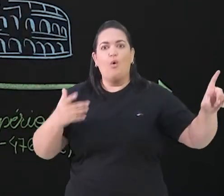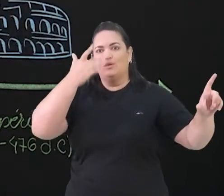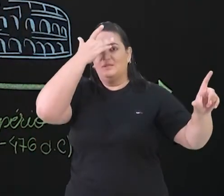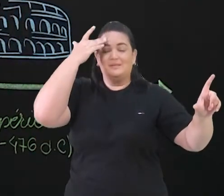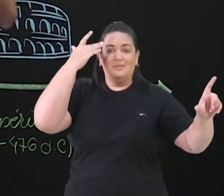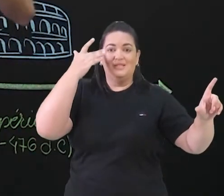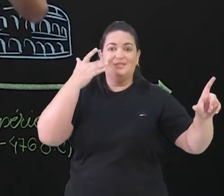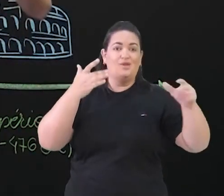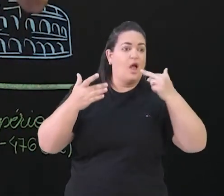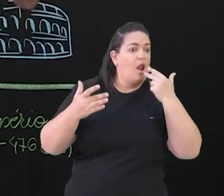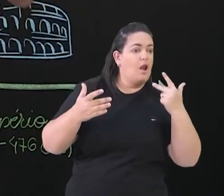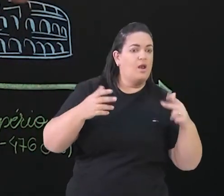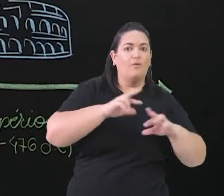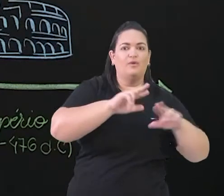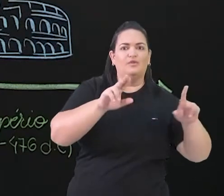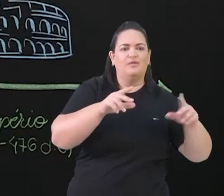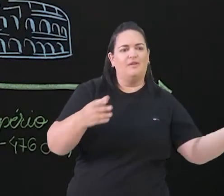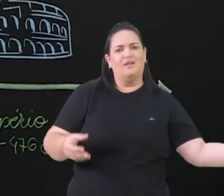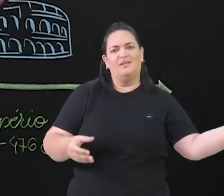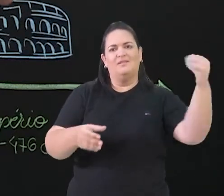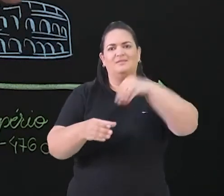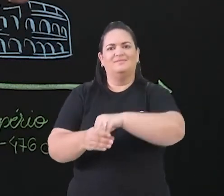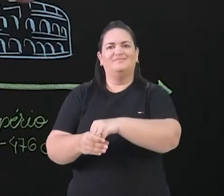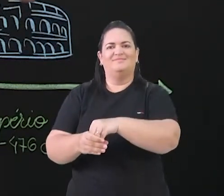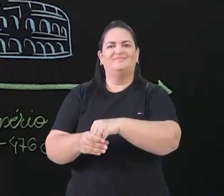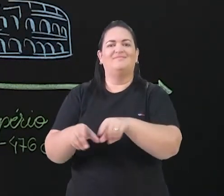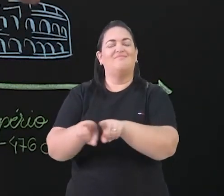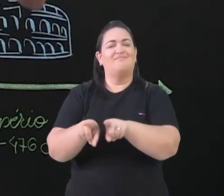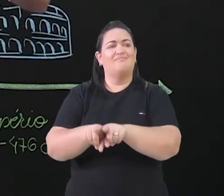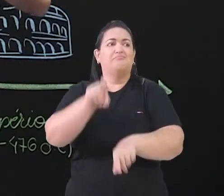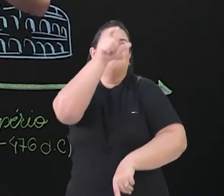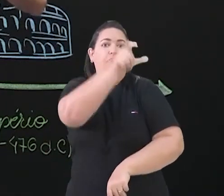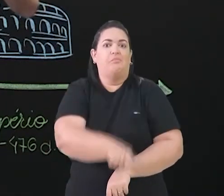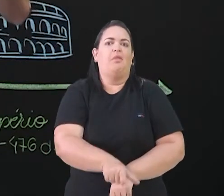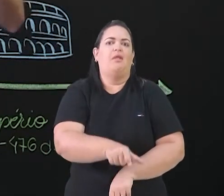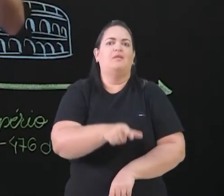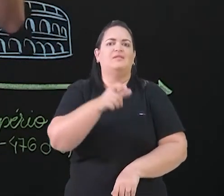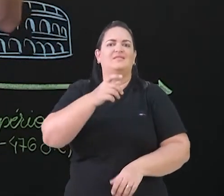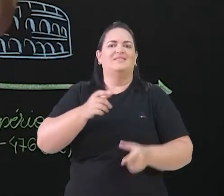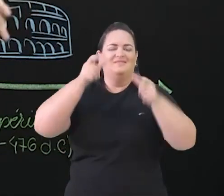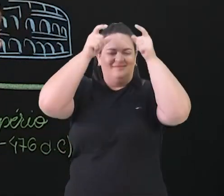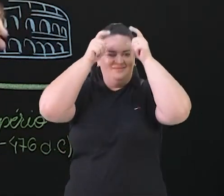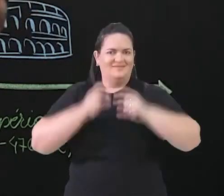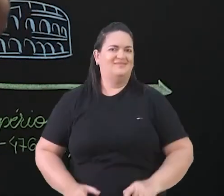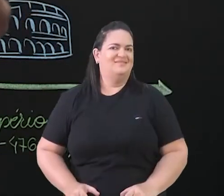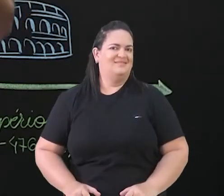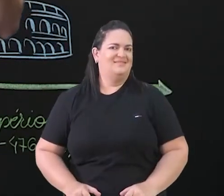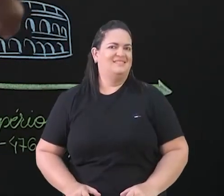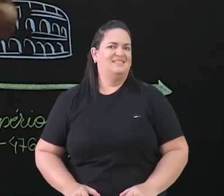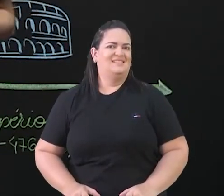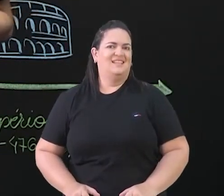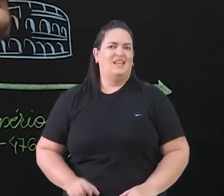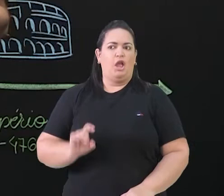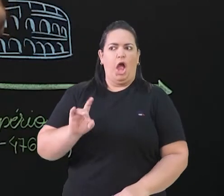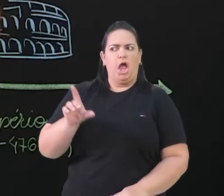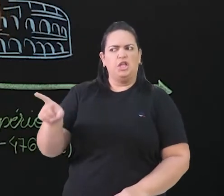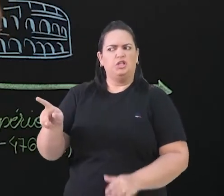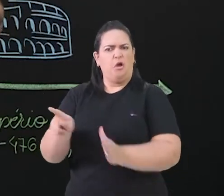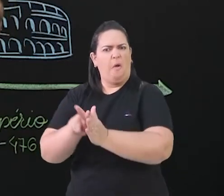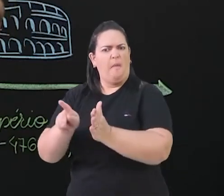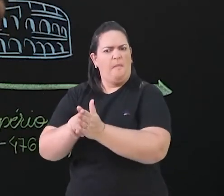vai se diluindo um pouco. Outras pessoas podem ser também considerados cidadãos romanos, e não só